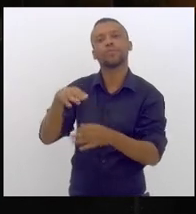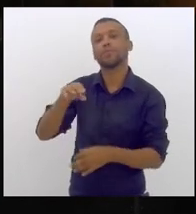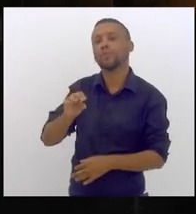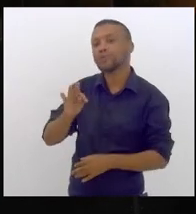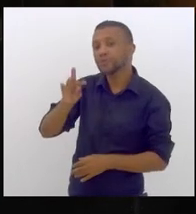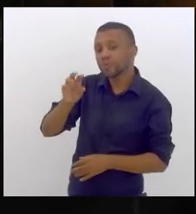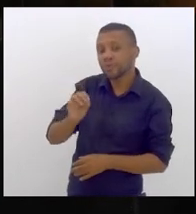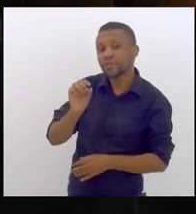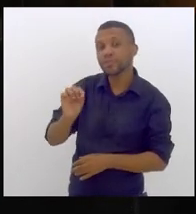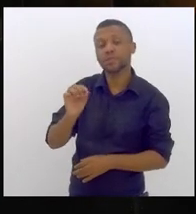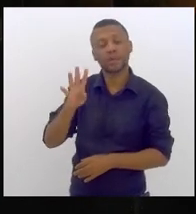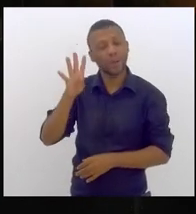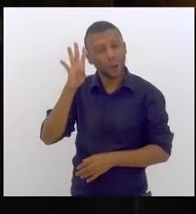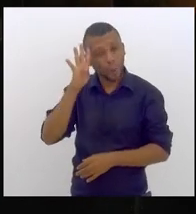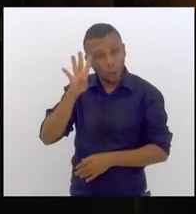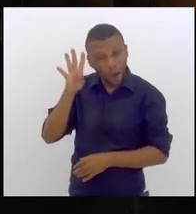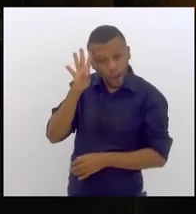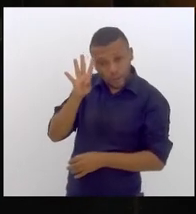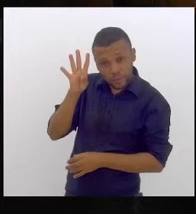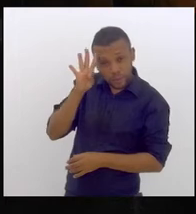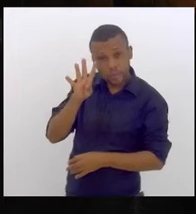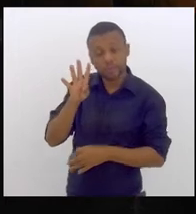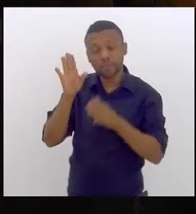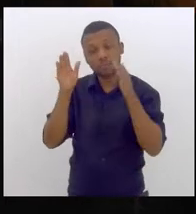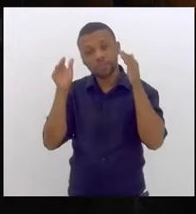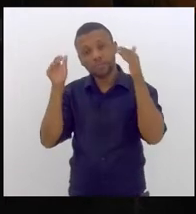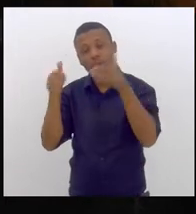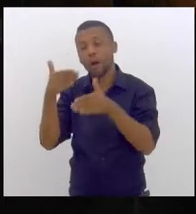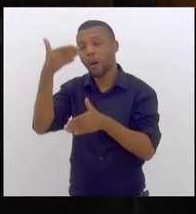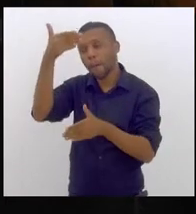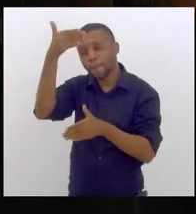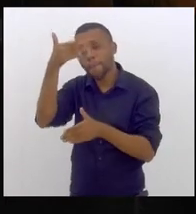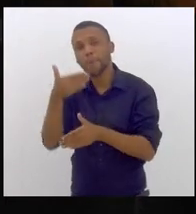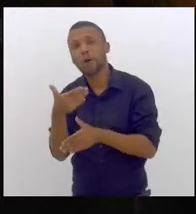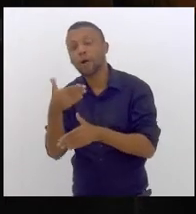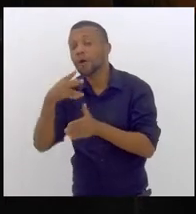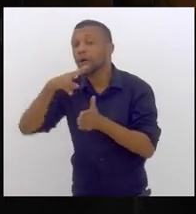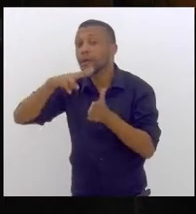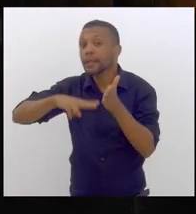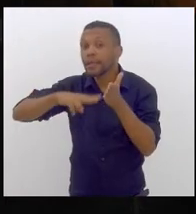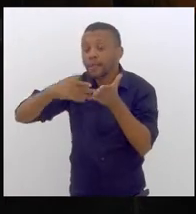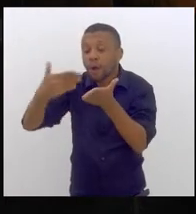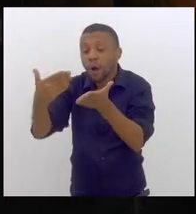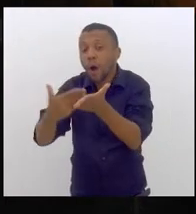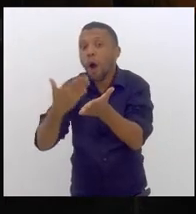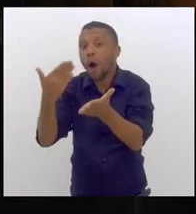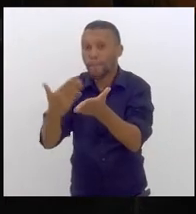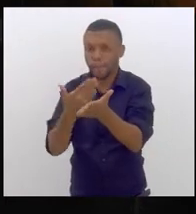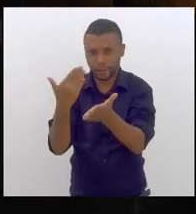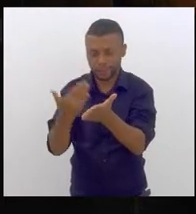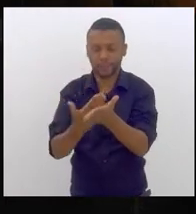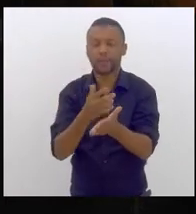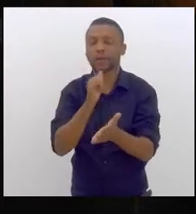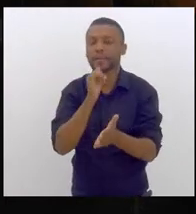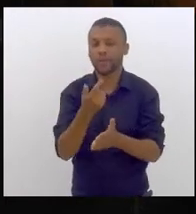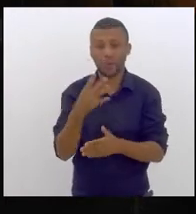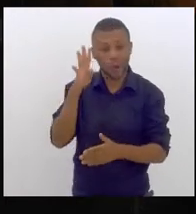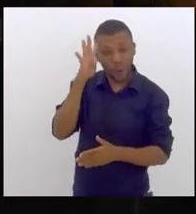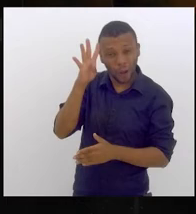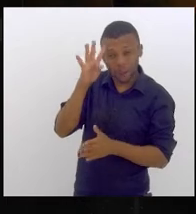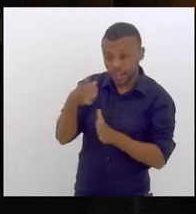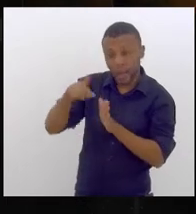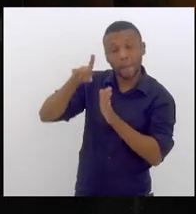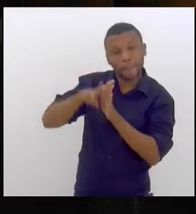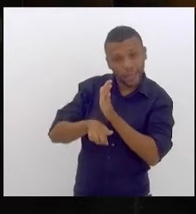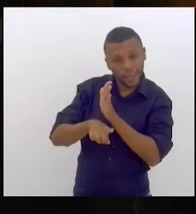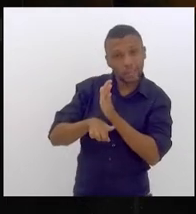4 dias por obra comprovadamente lida. Ou seja, a gente faz com que os